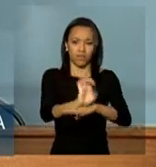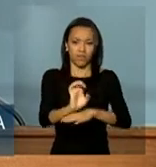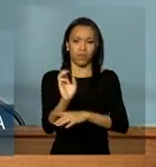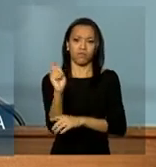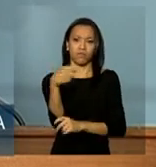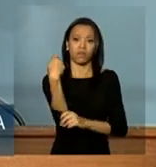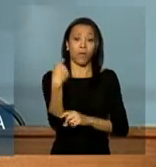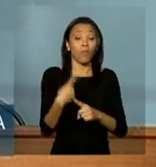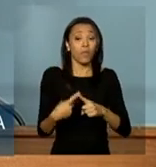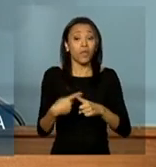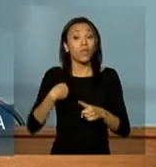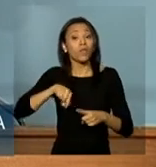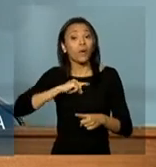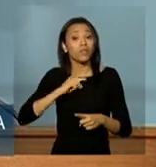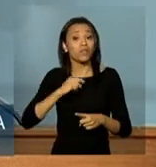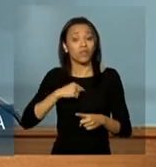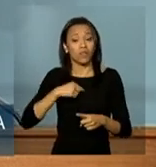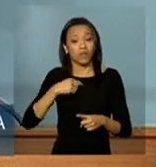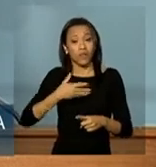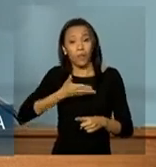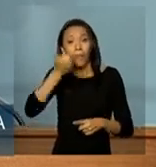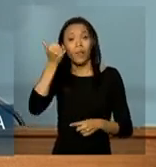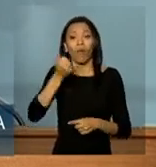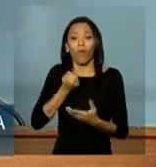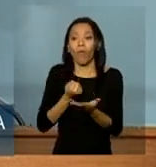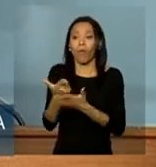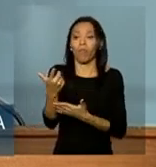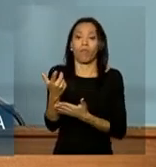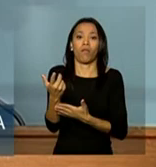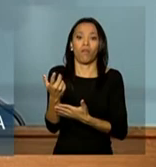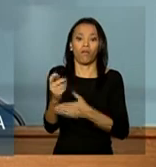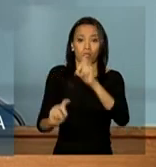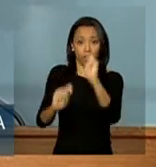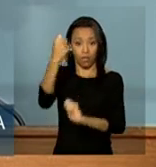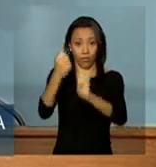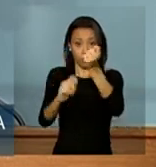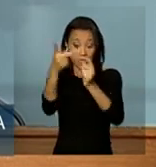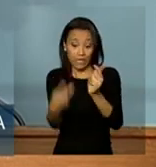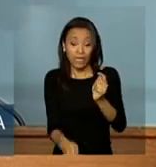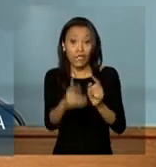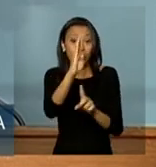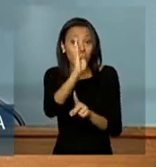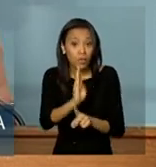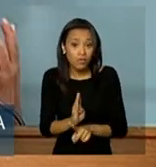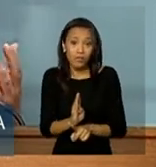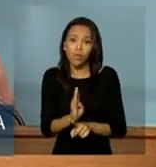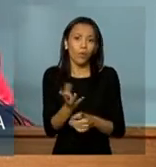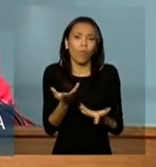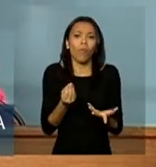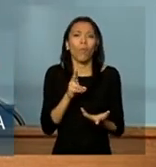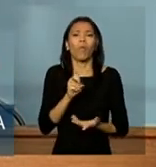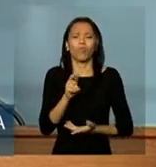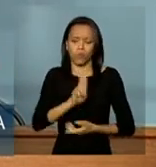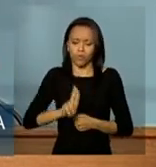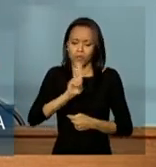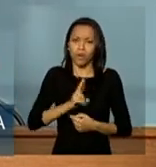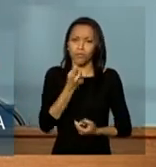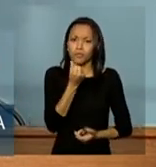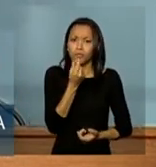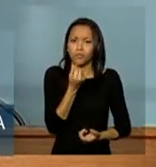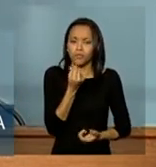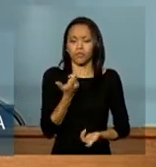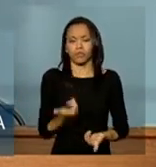por comprar da indústria nacional. Não tinha sentido utilizar um dinheiro do